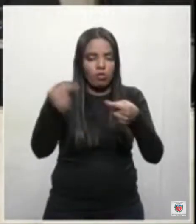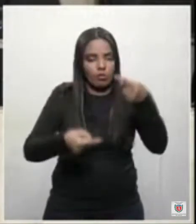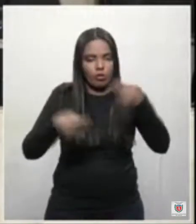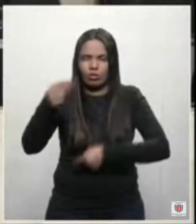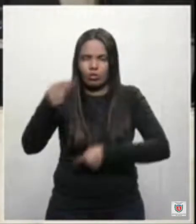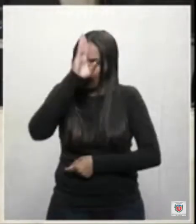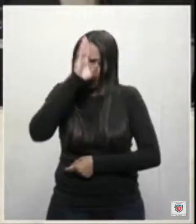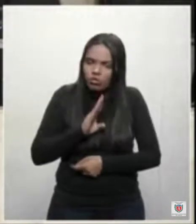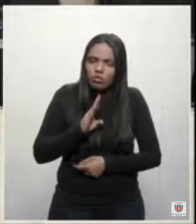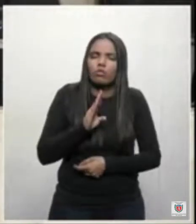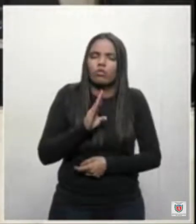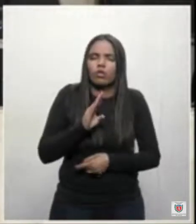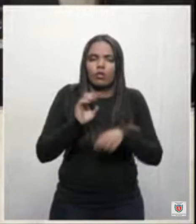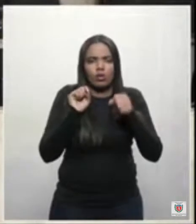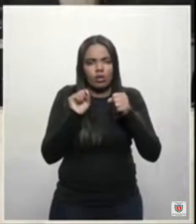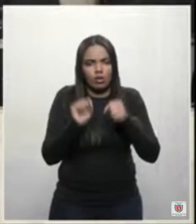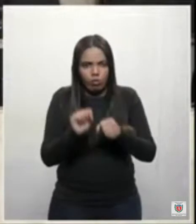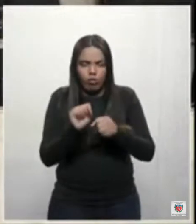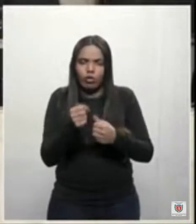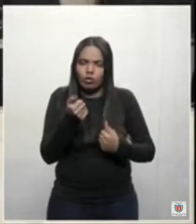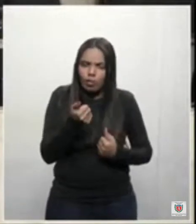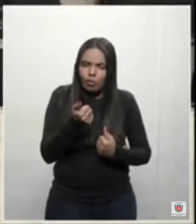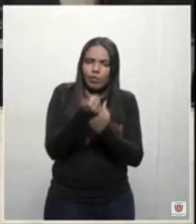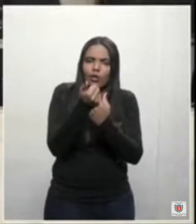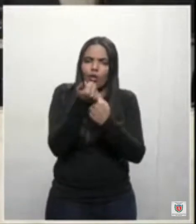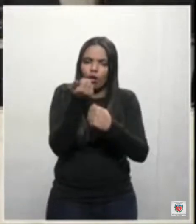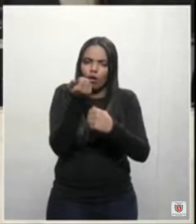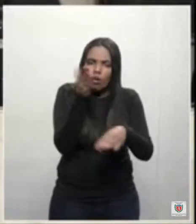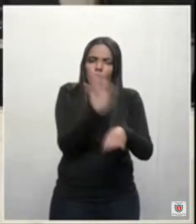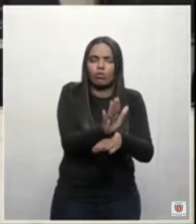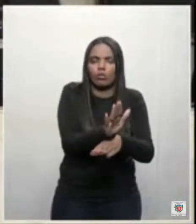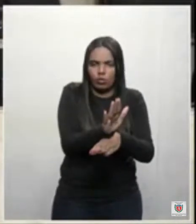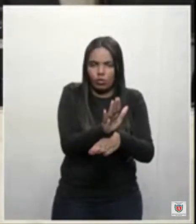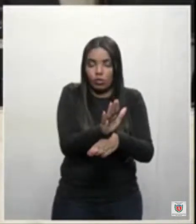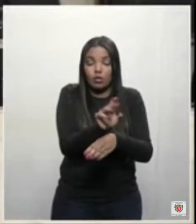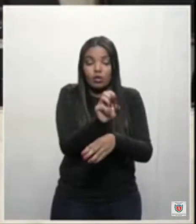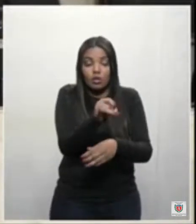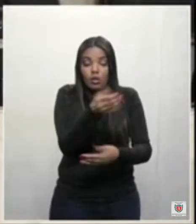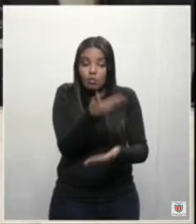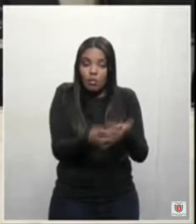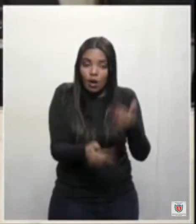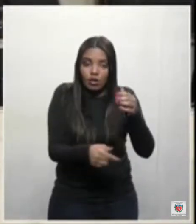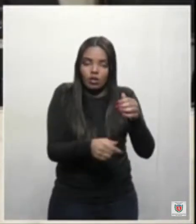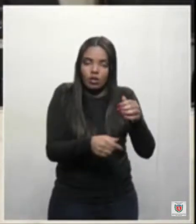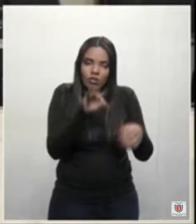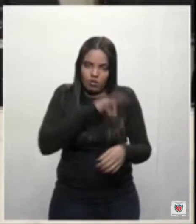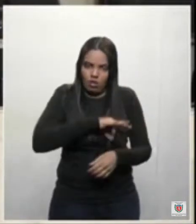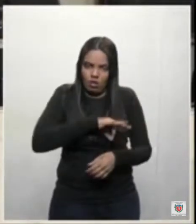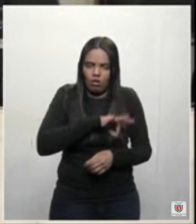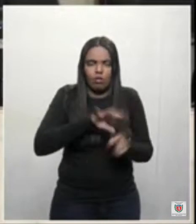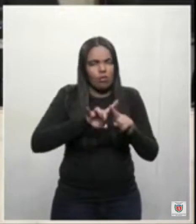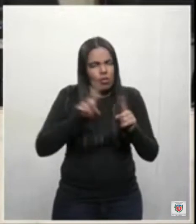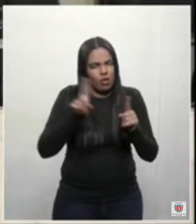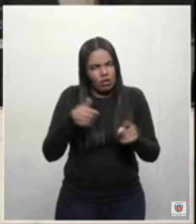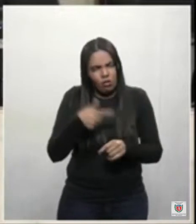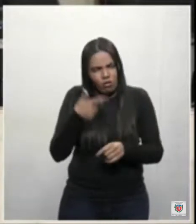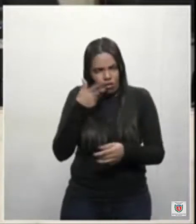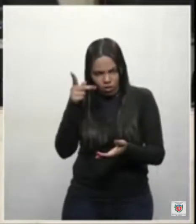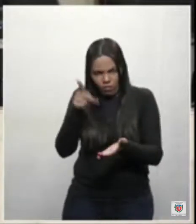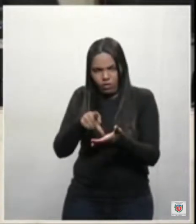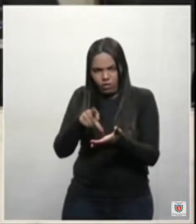que possam compensar eventual perda de atividade. Eu confesso o